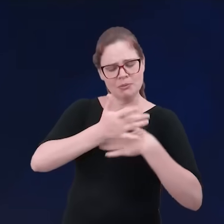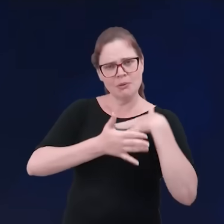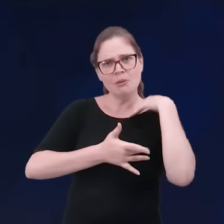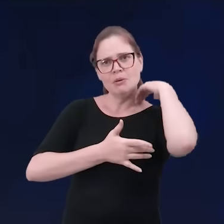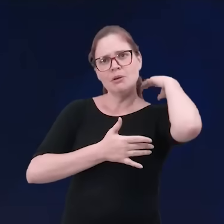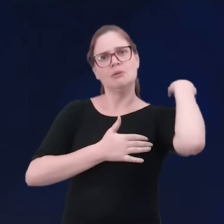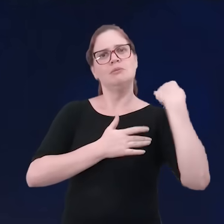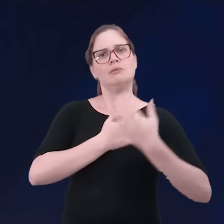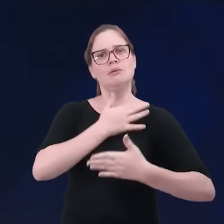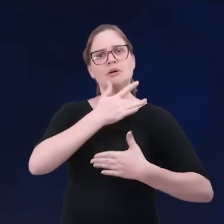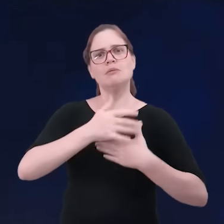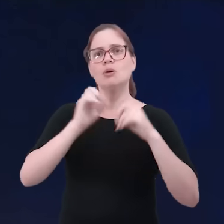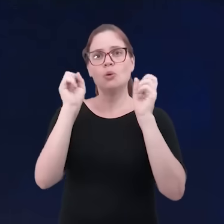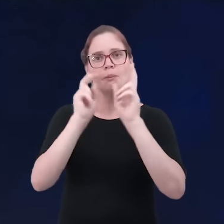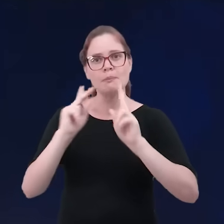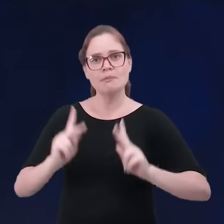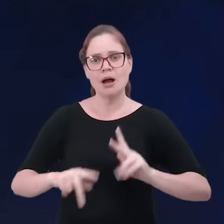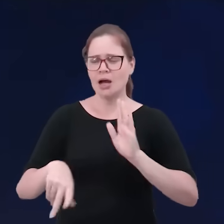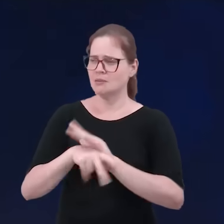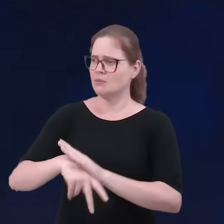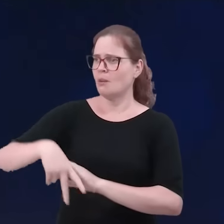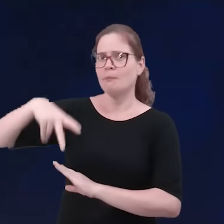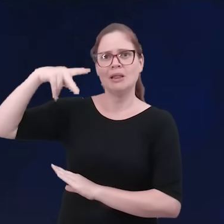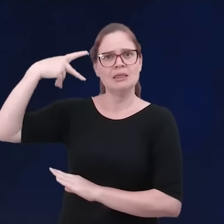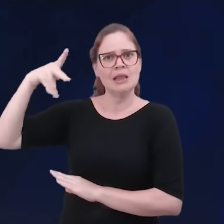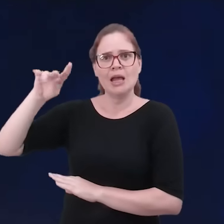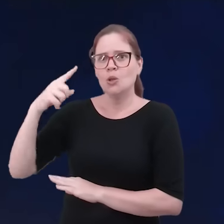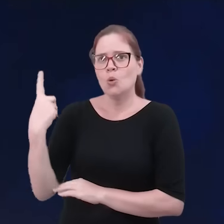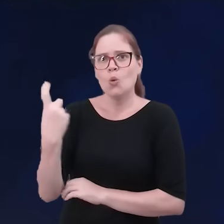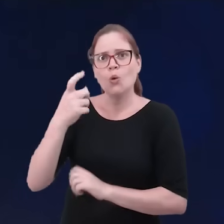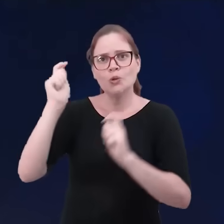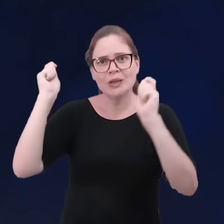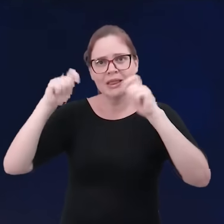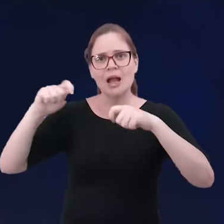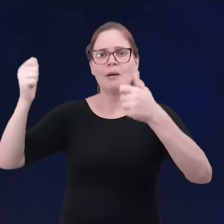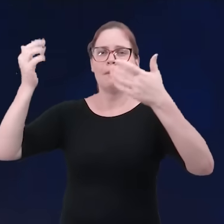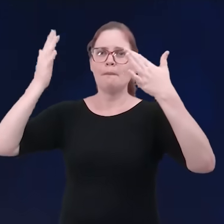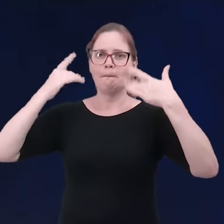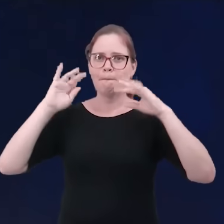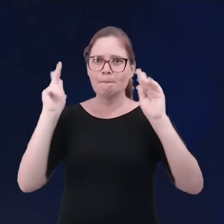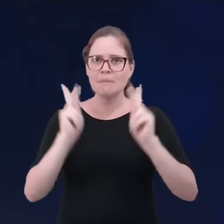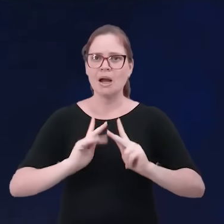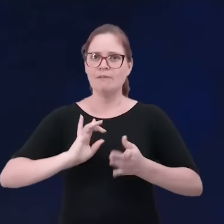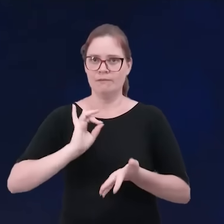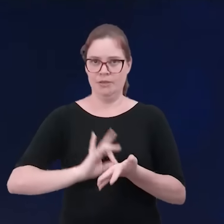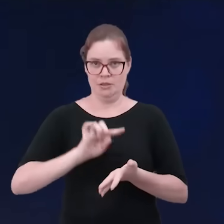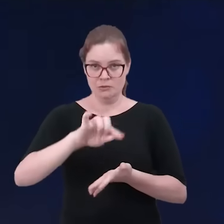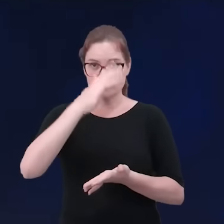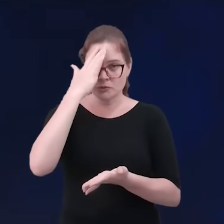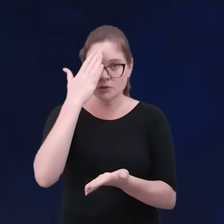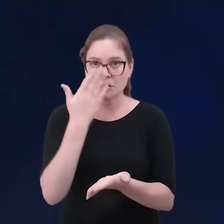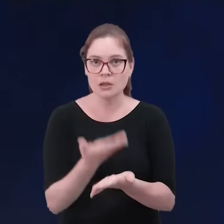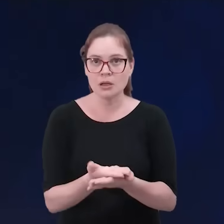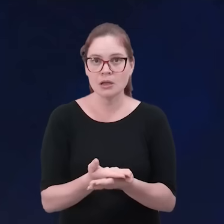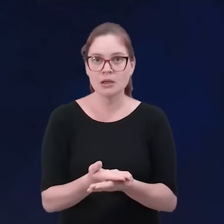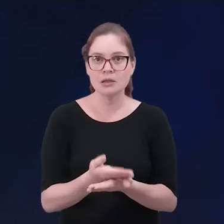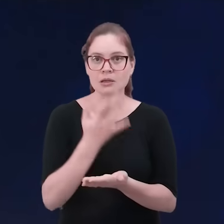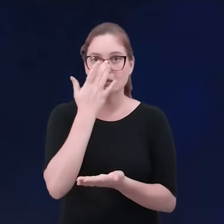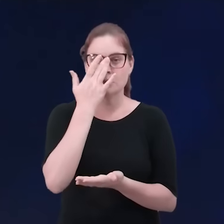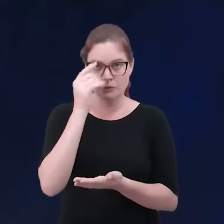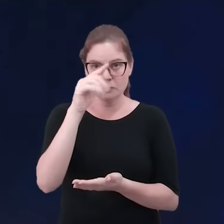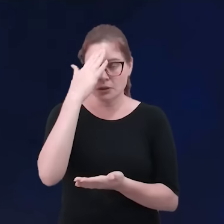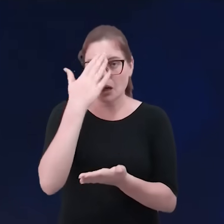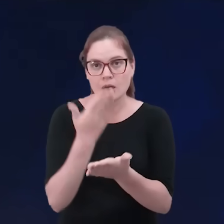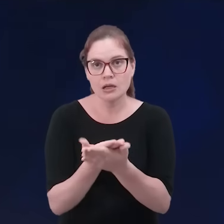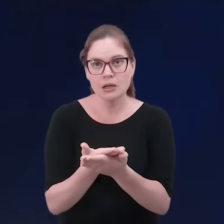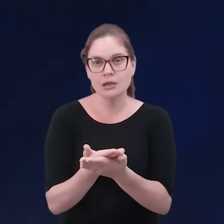a paz que só Ele tem para dar. Você crê nisso? Você acredita nisso? Rios